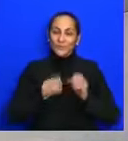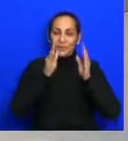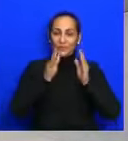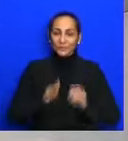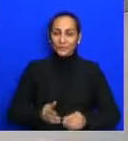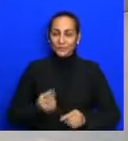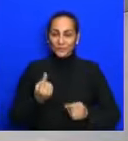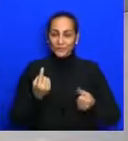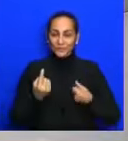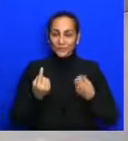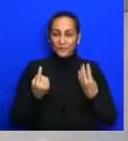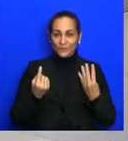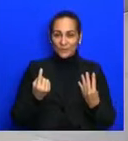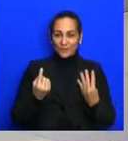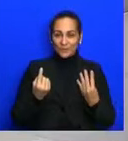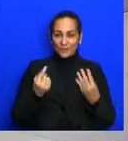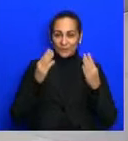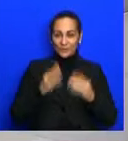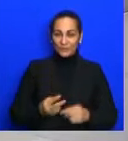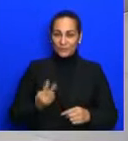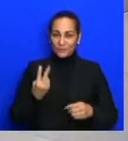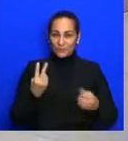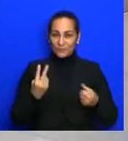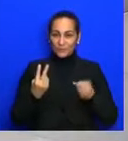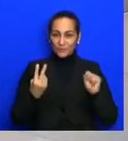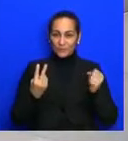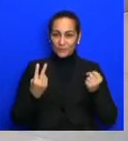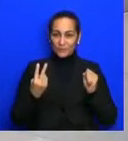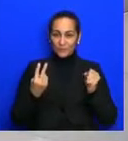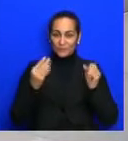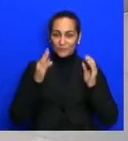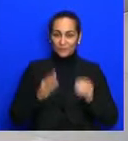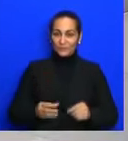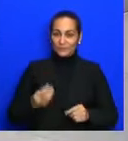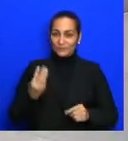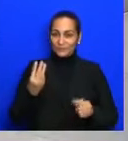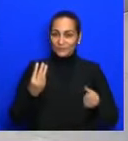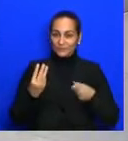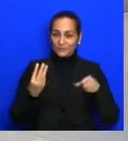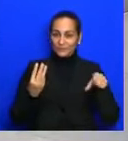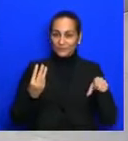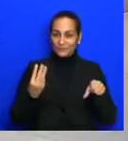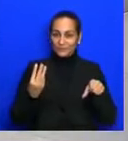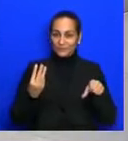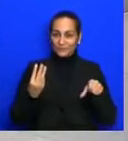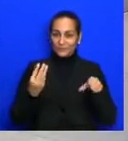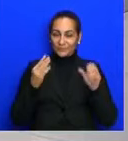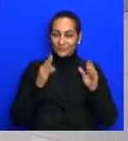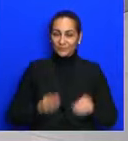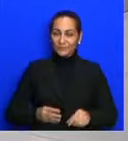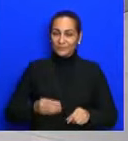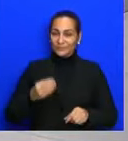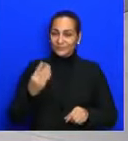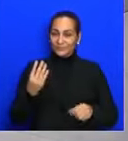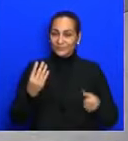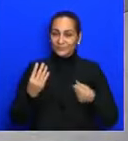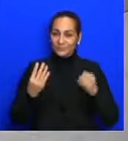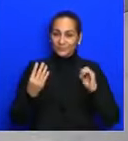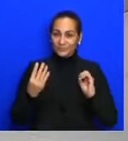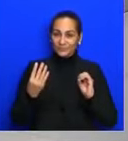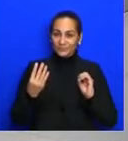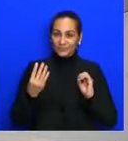coluna 1, 4. Coluna 2, 8. Coluna 3, 9. Coluna